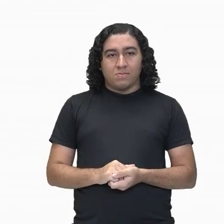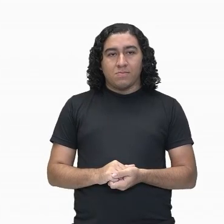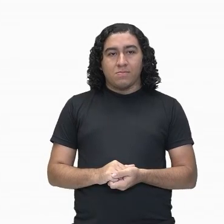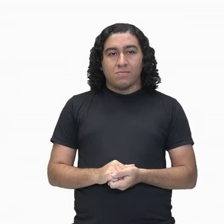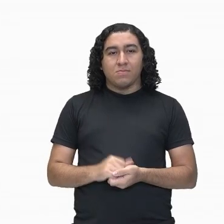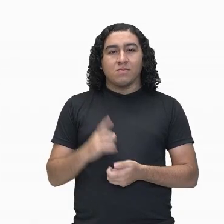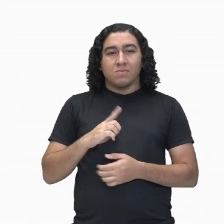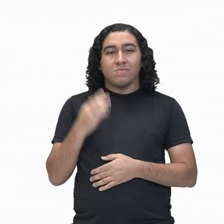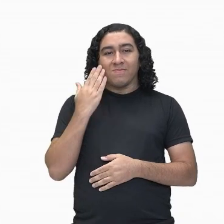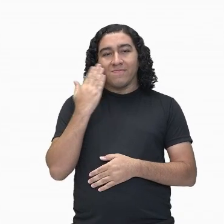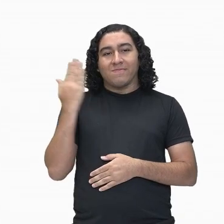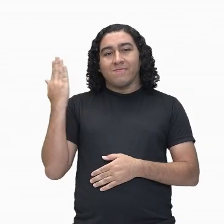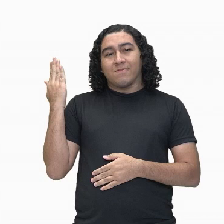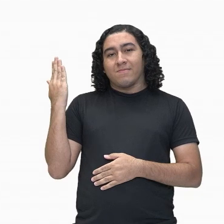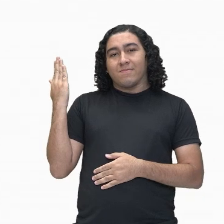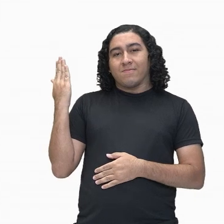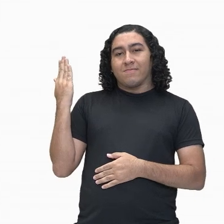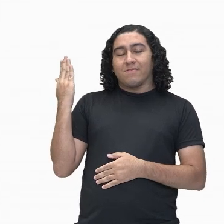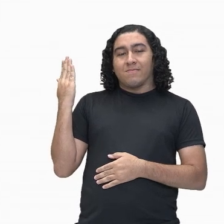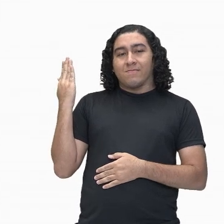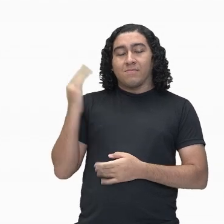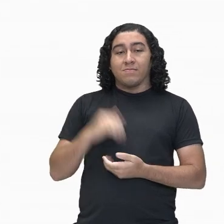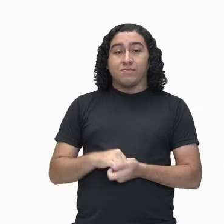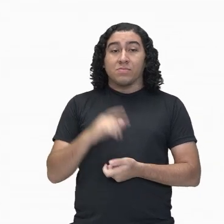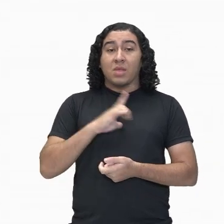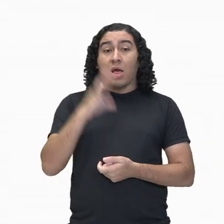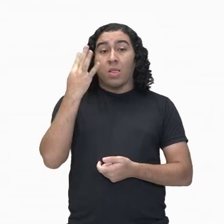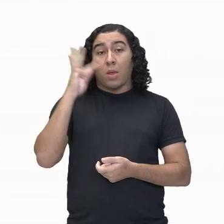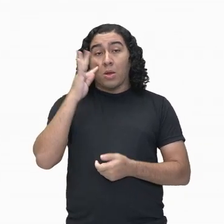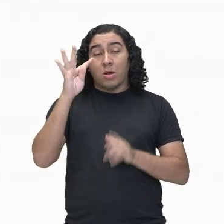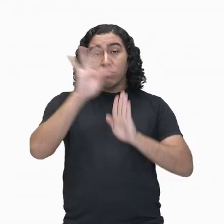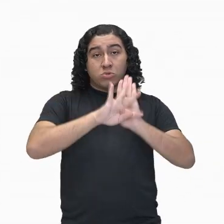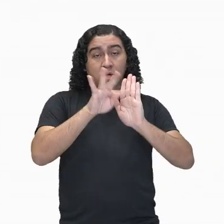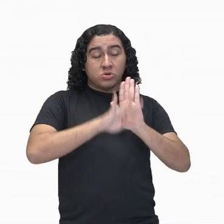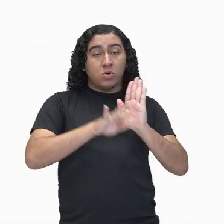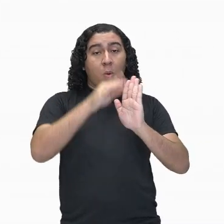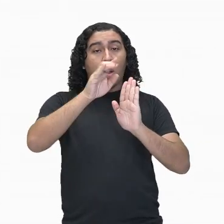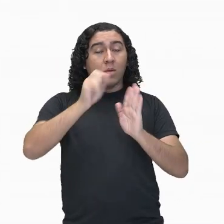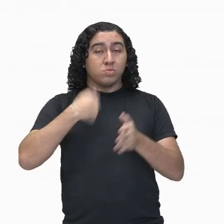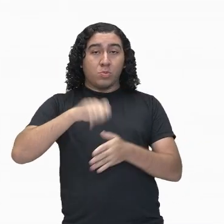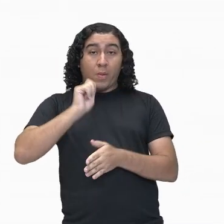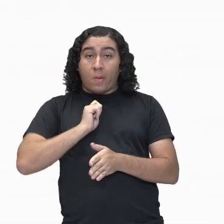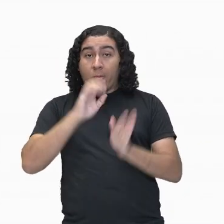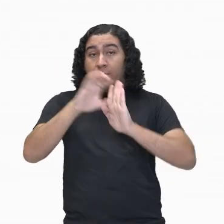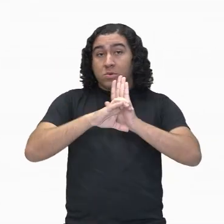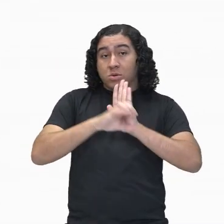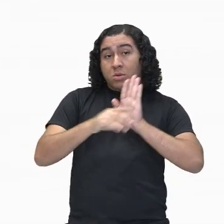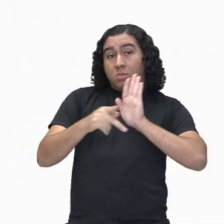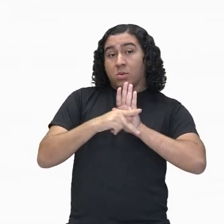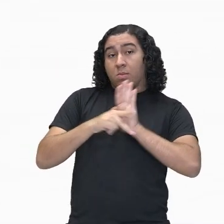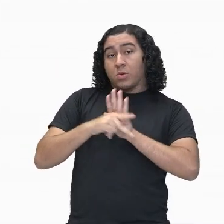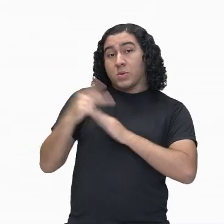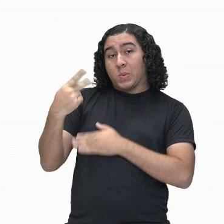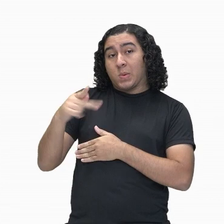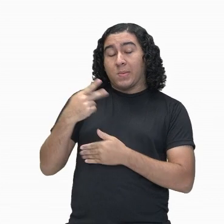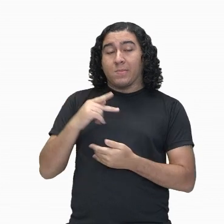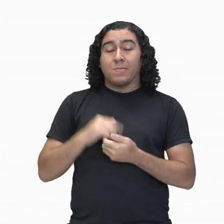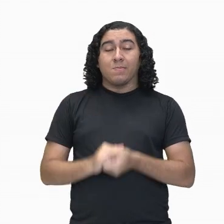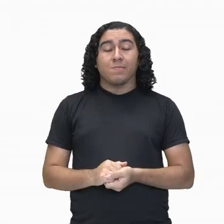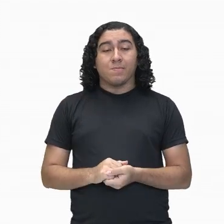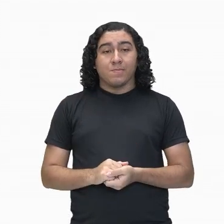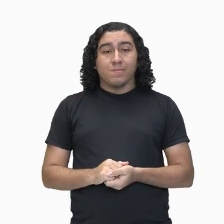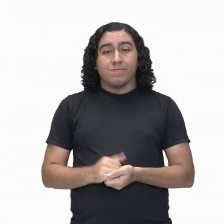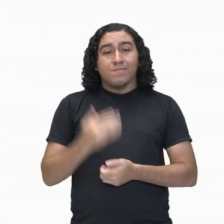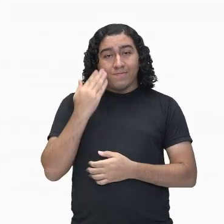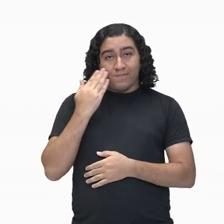Simple Aqui está a teoria né a explicação a definição do condicional Simple el condicional simples um